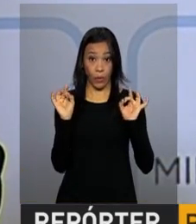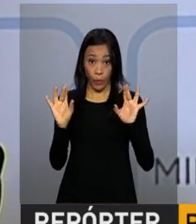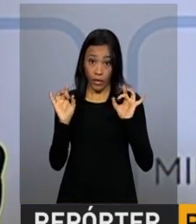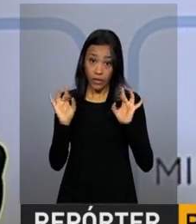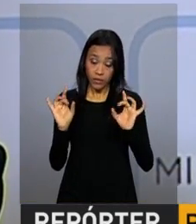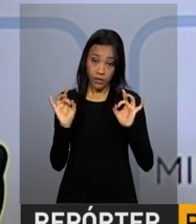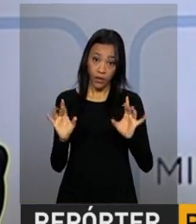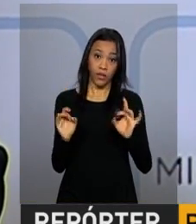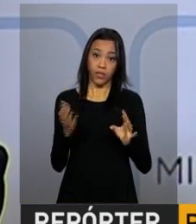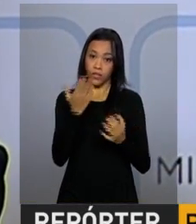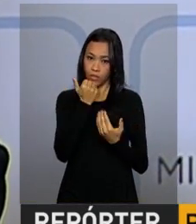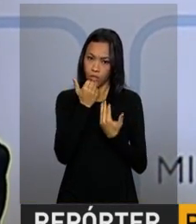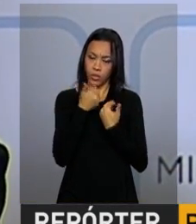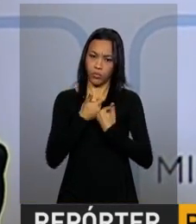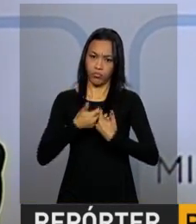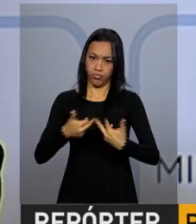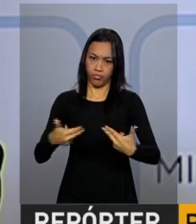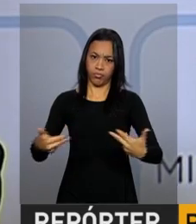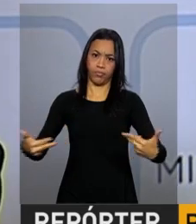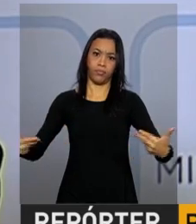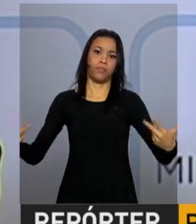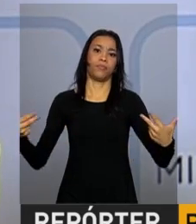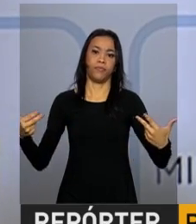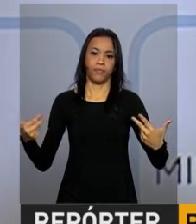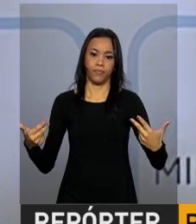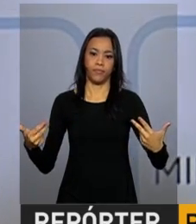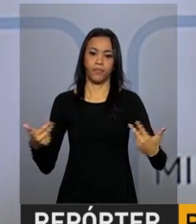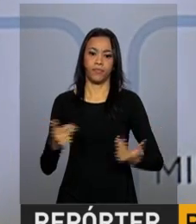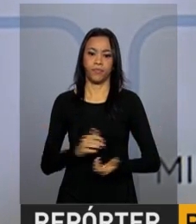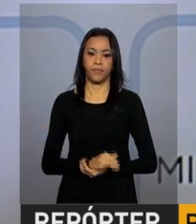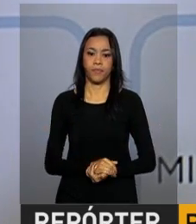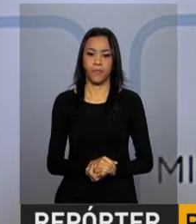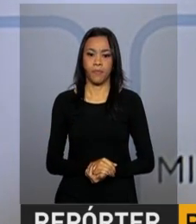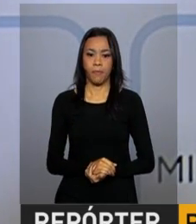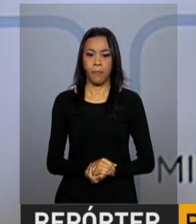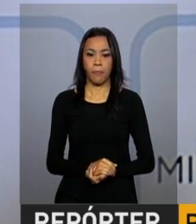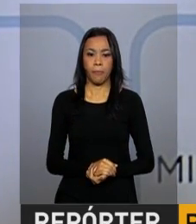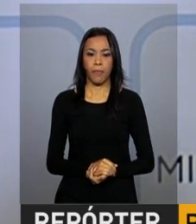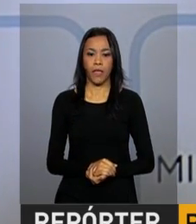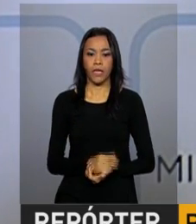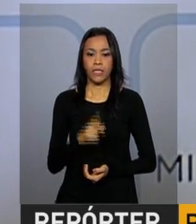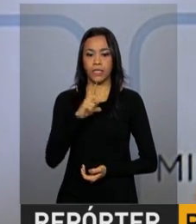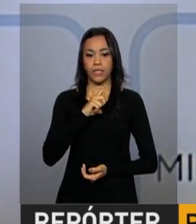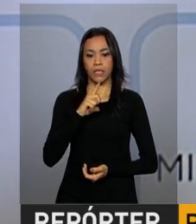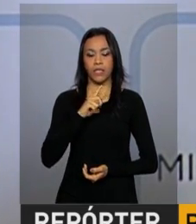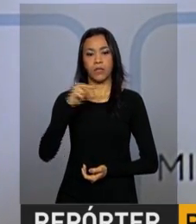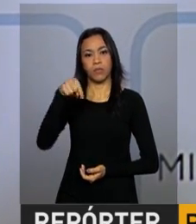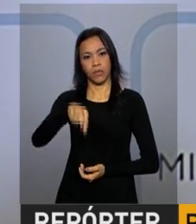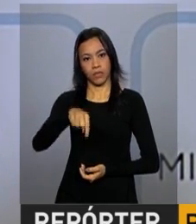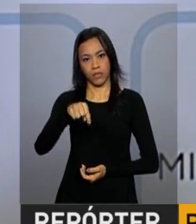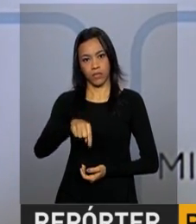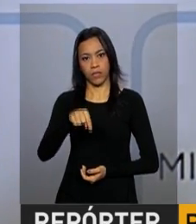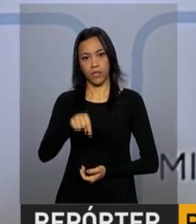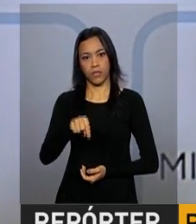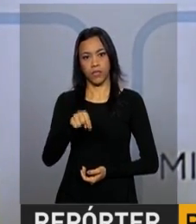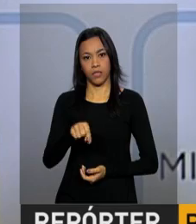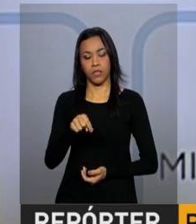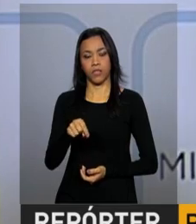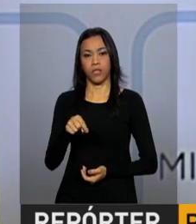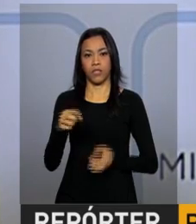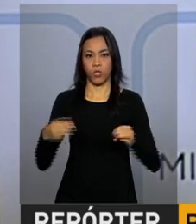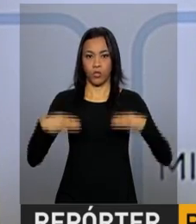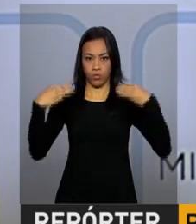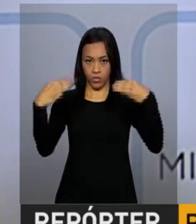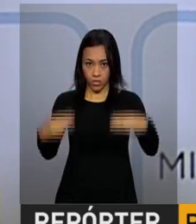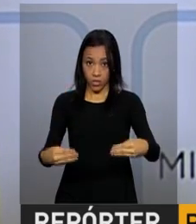alimentação e ão dos alimentos processados eh temos aqui estamos desenvolvendo aqui no ministério